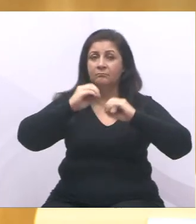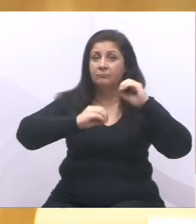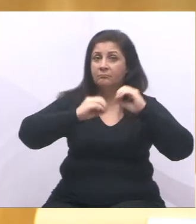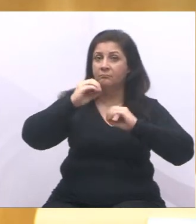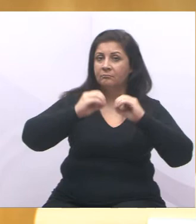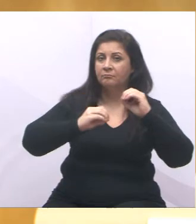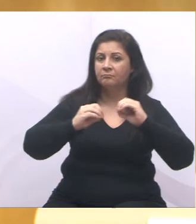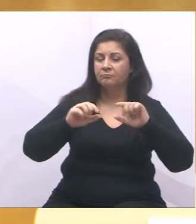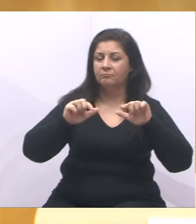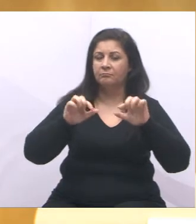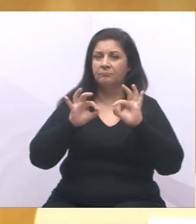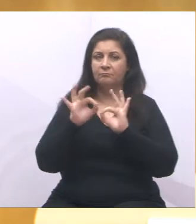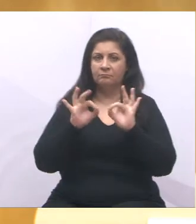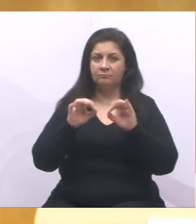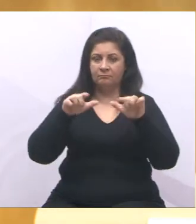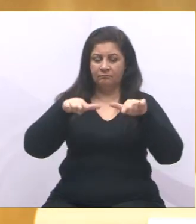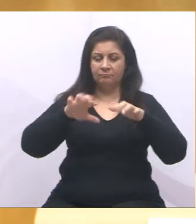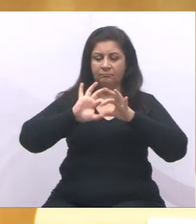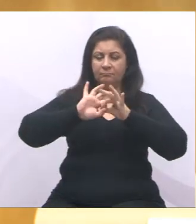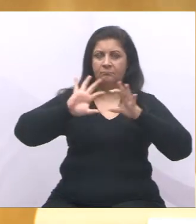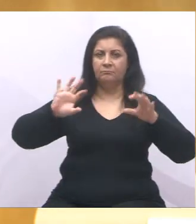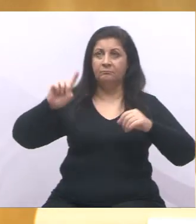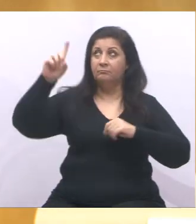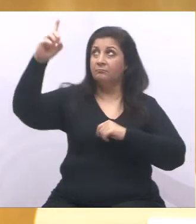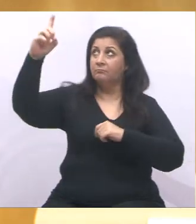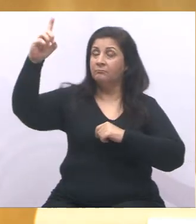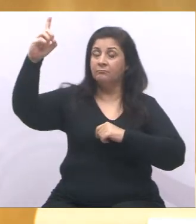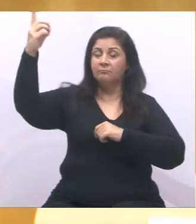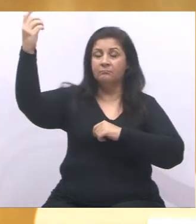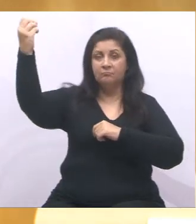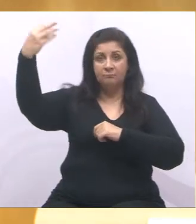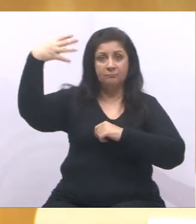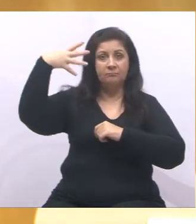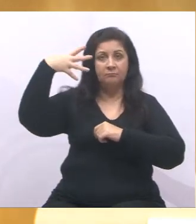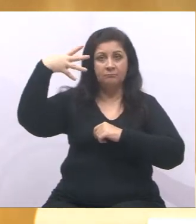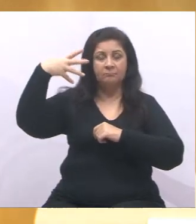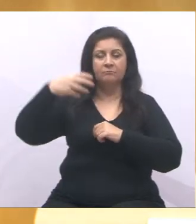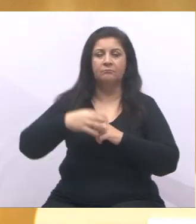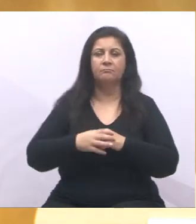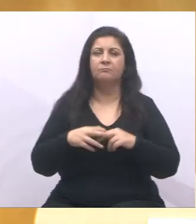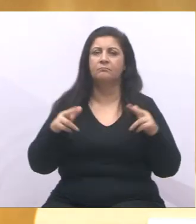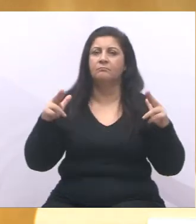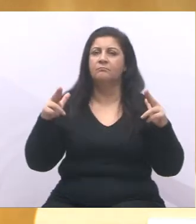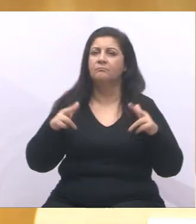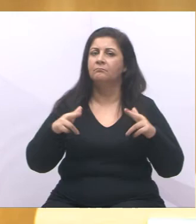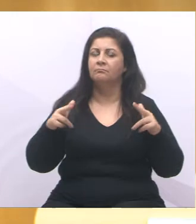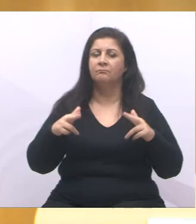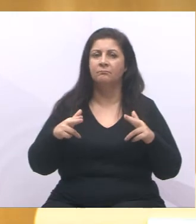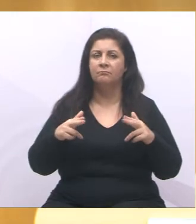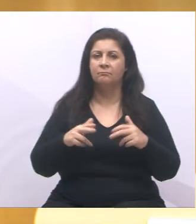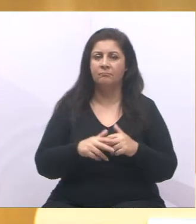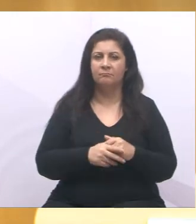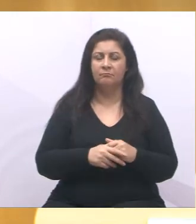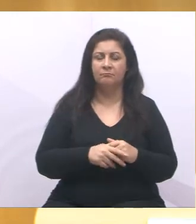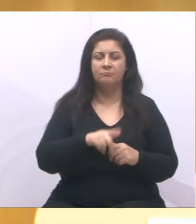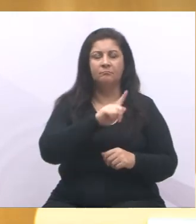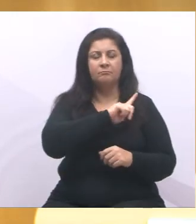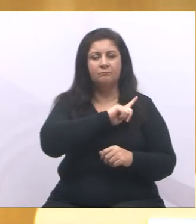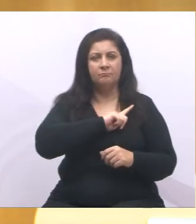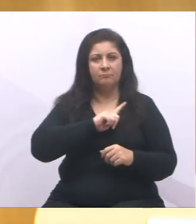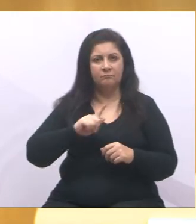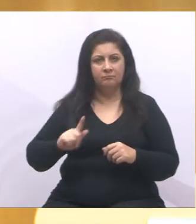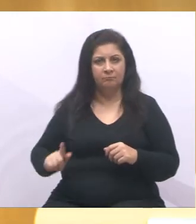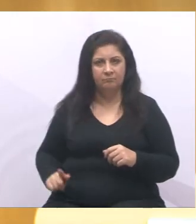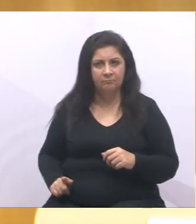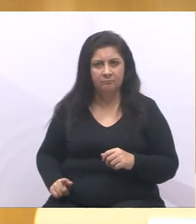de liberdade. E que Deus nos desse graça para que nunca o governo do povo,